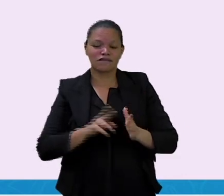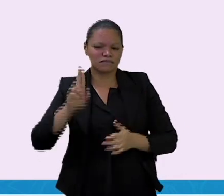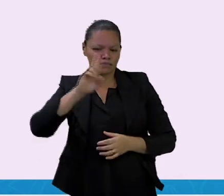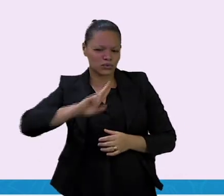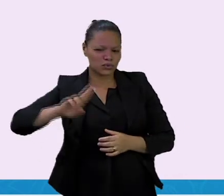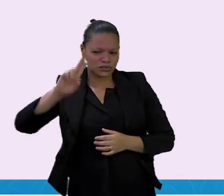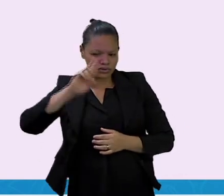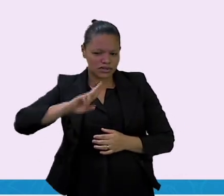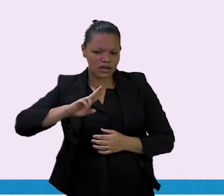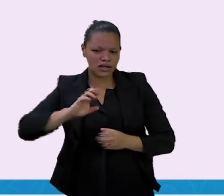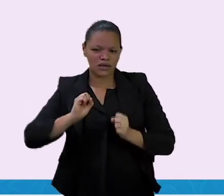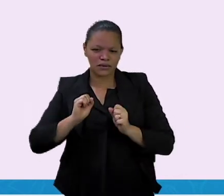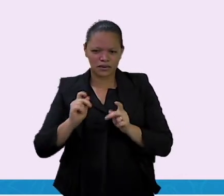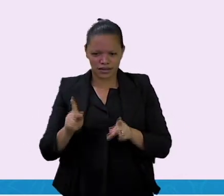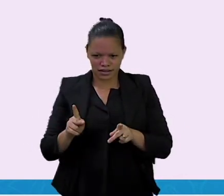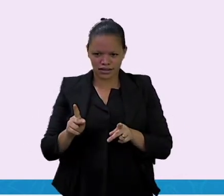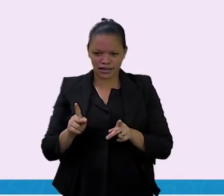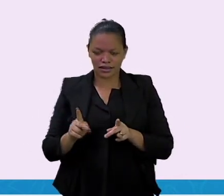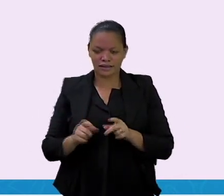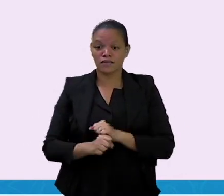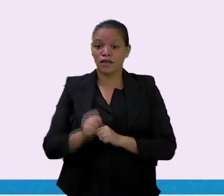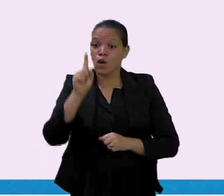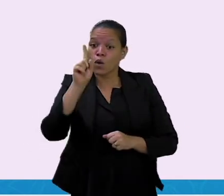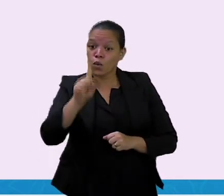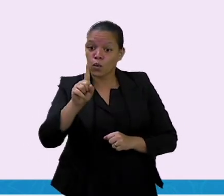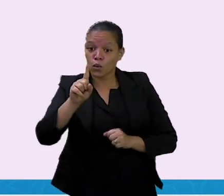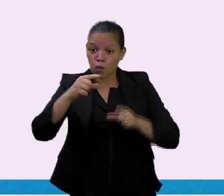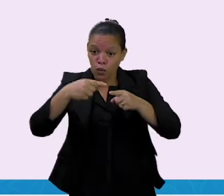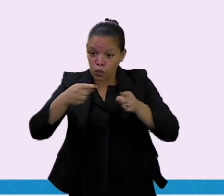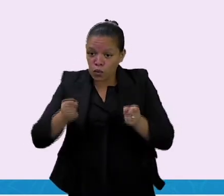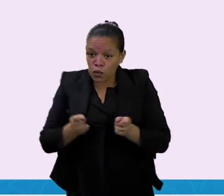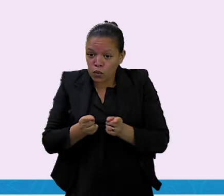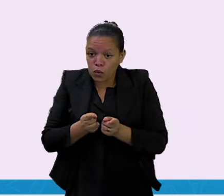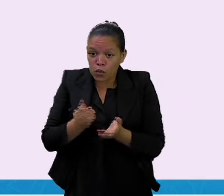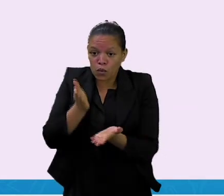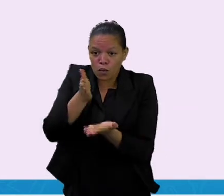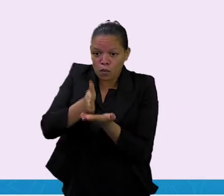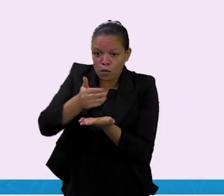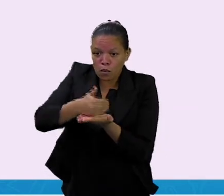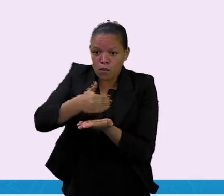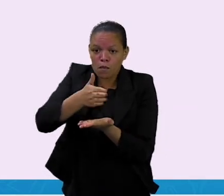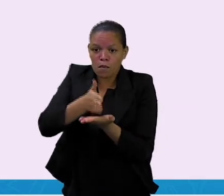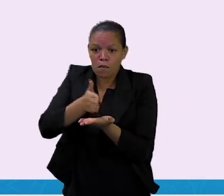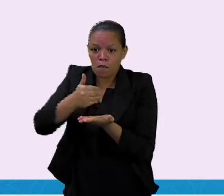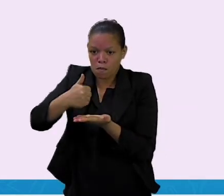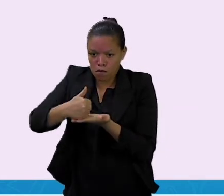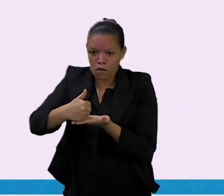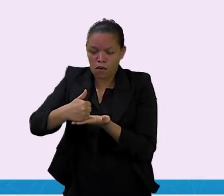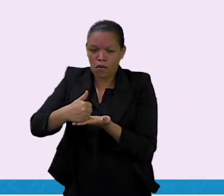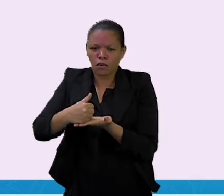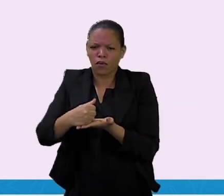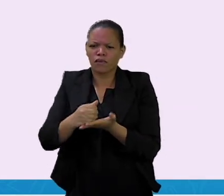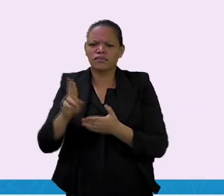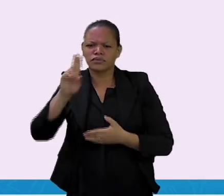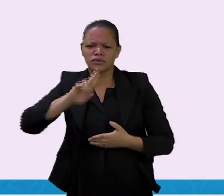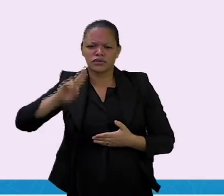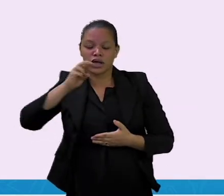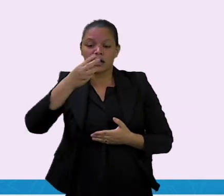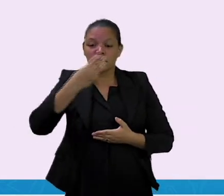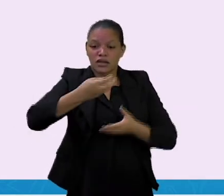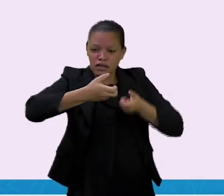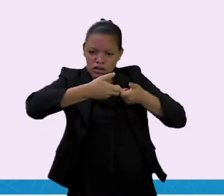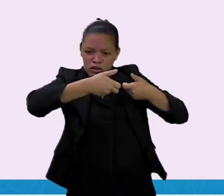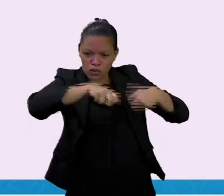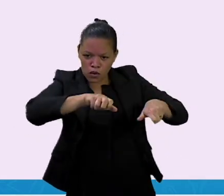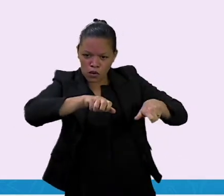para fazer um bolo apenas, nós vamos precisar de 3 ovos, 3 cenouras